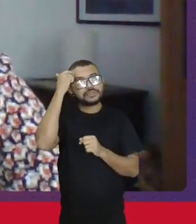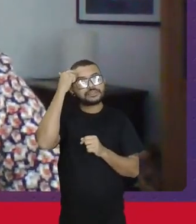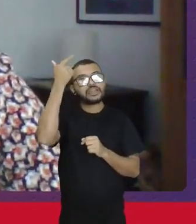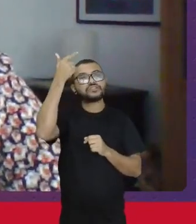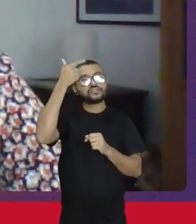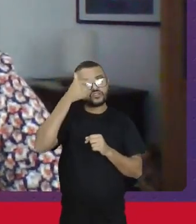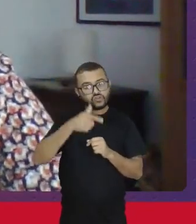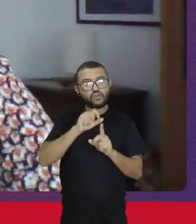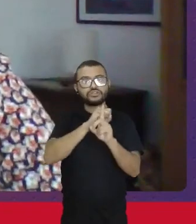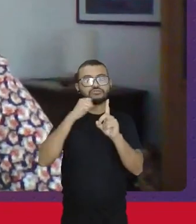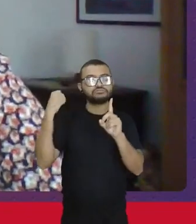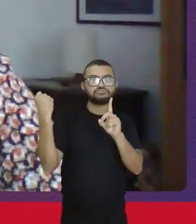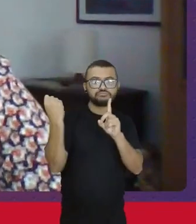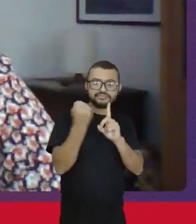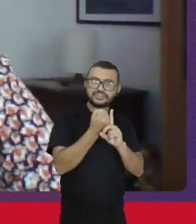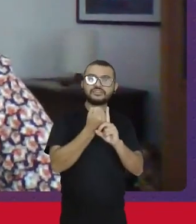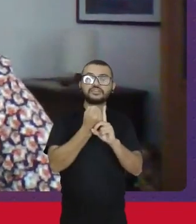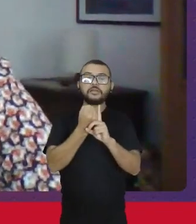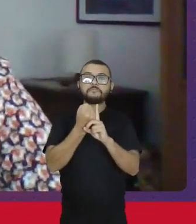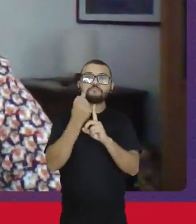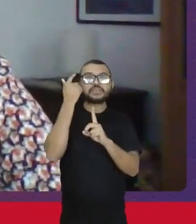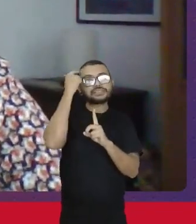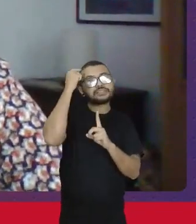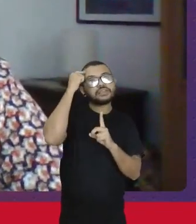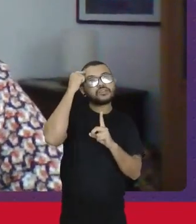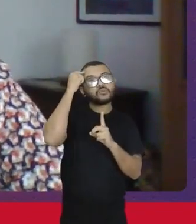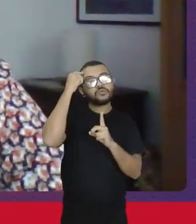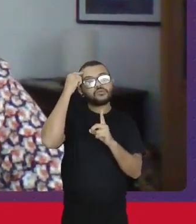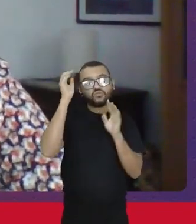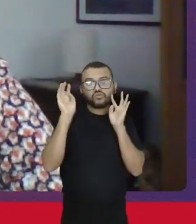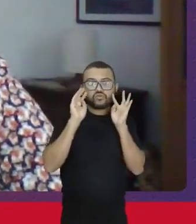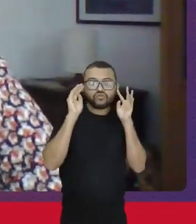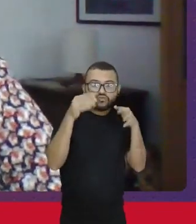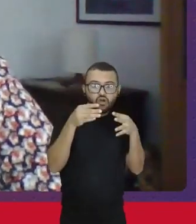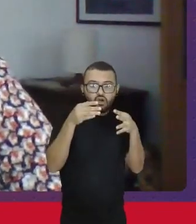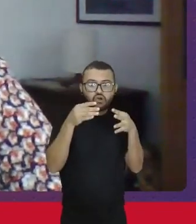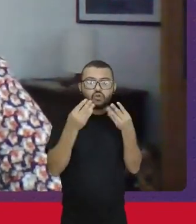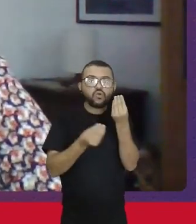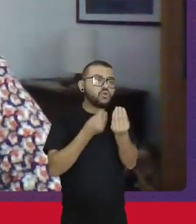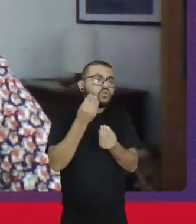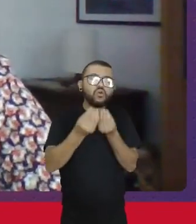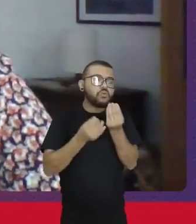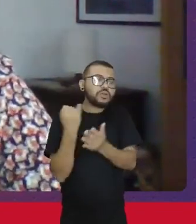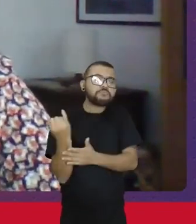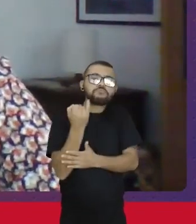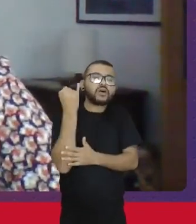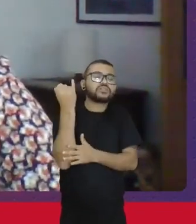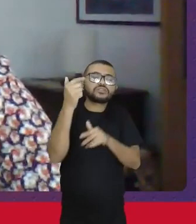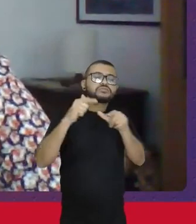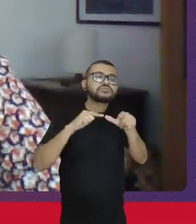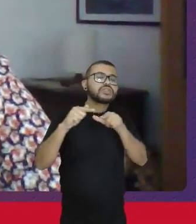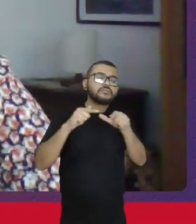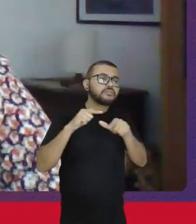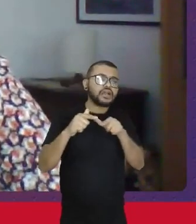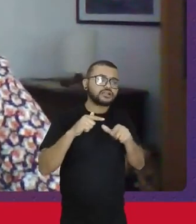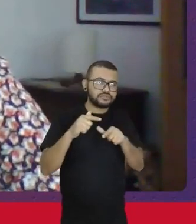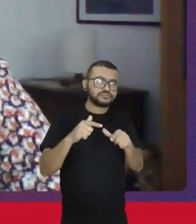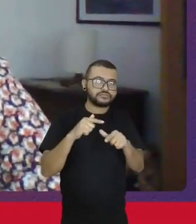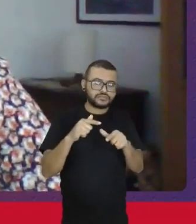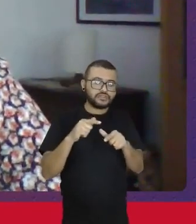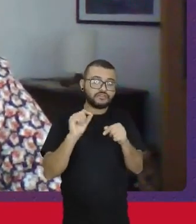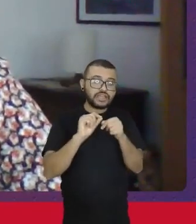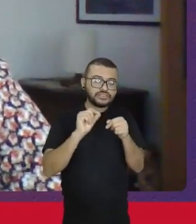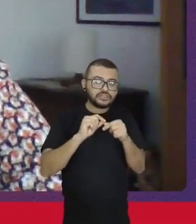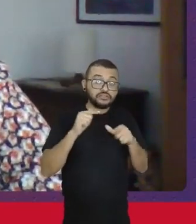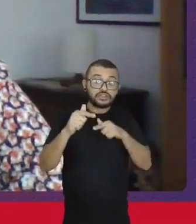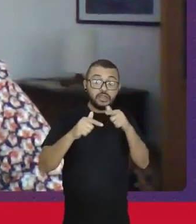de sociedade baseado no peso e na importância que o trabalho que é